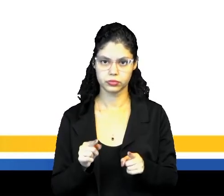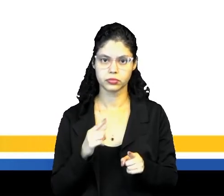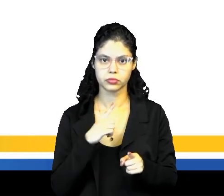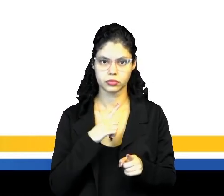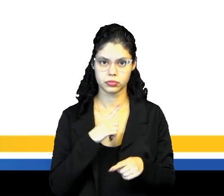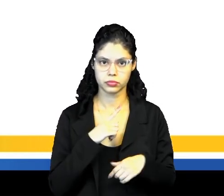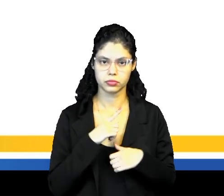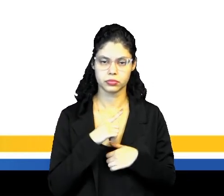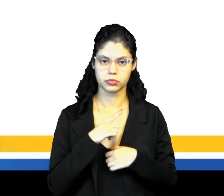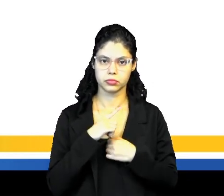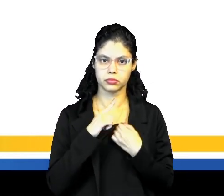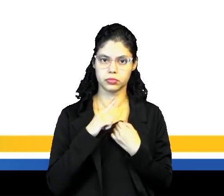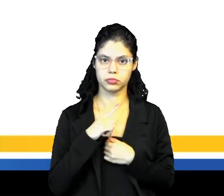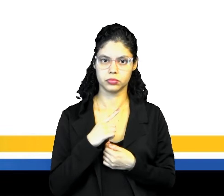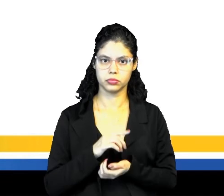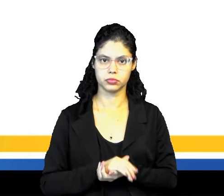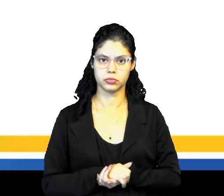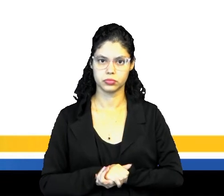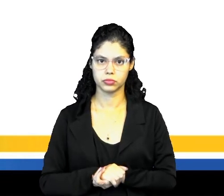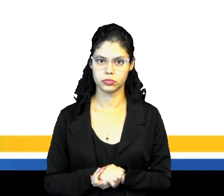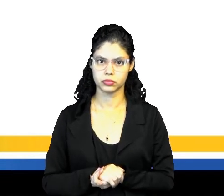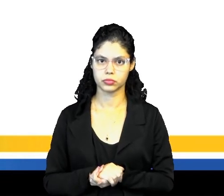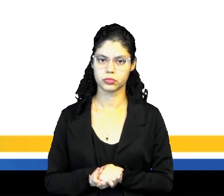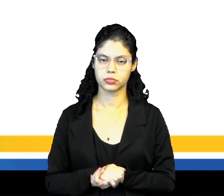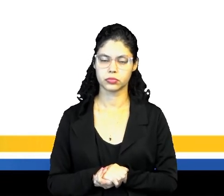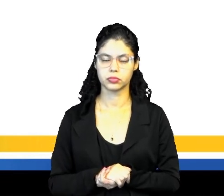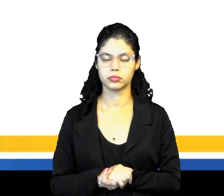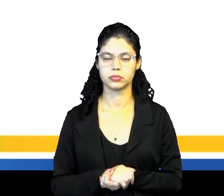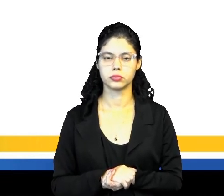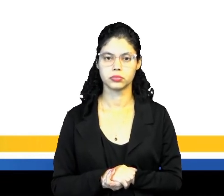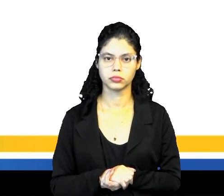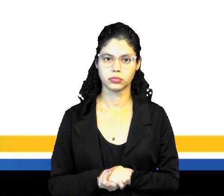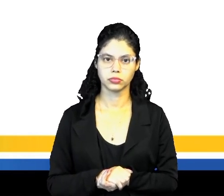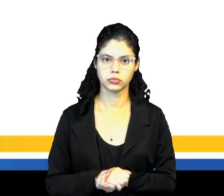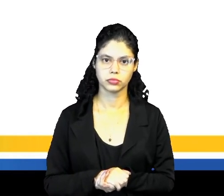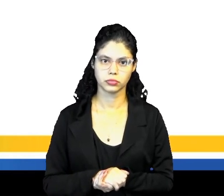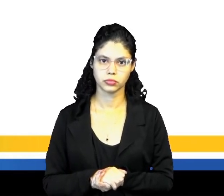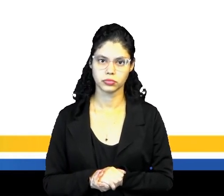tem um phrasal verb flew by?